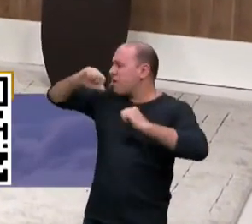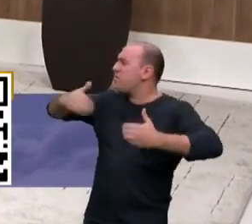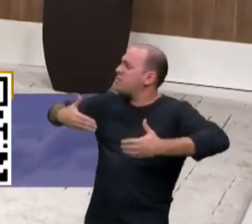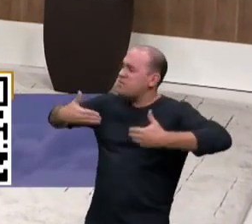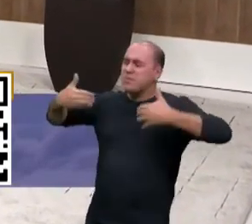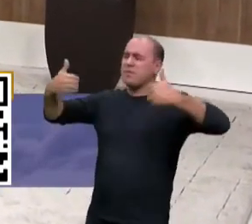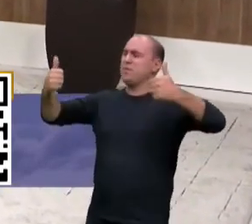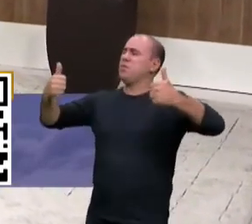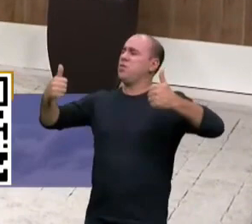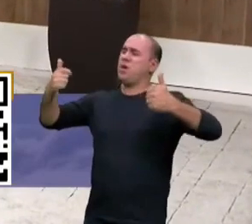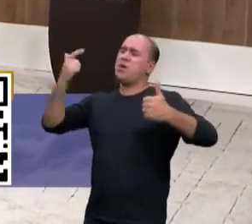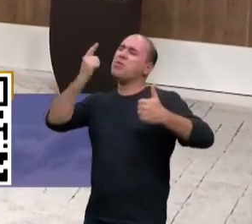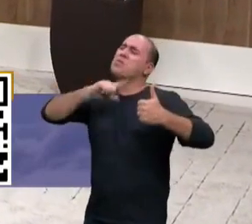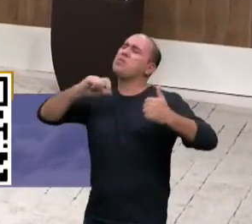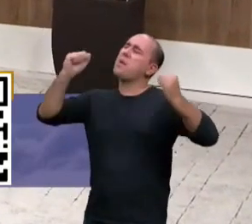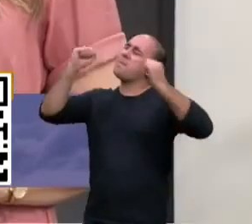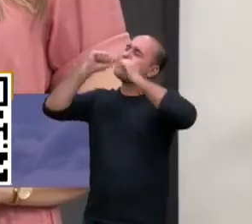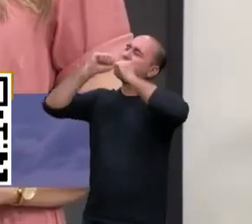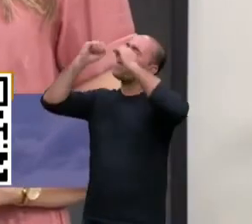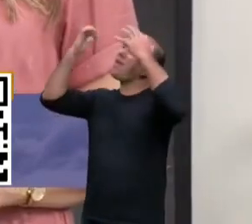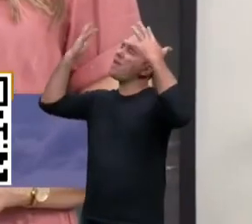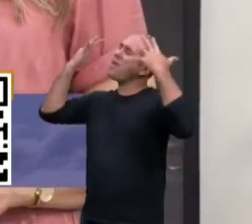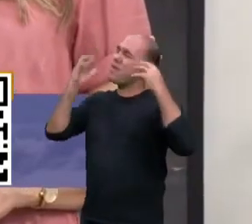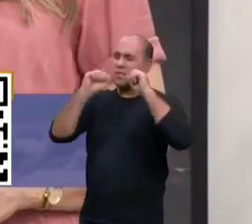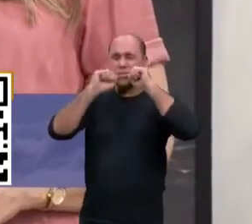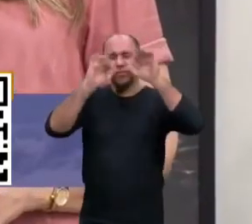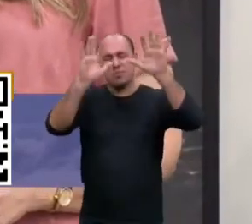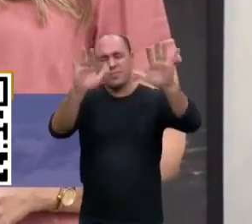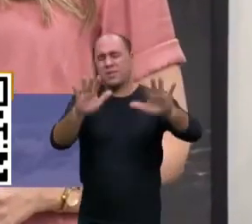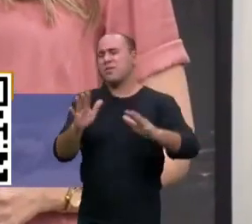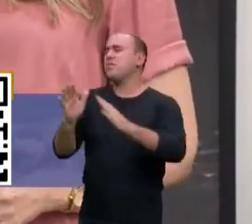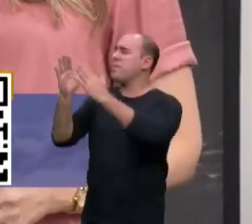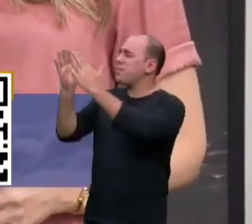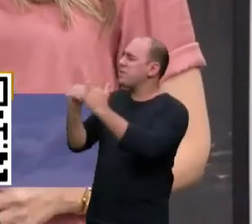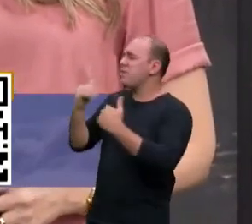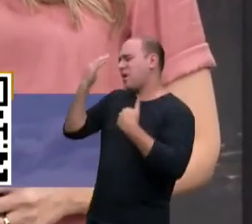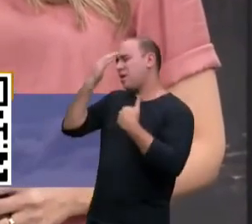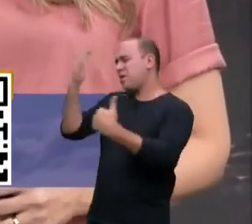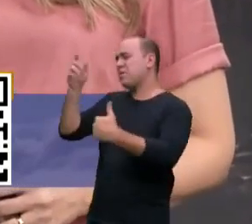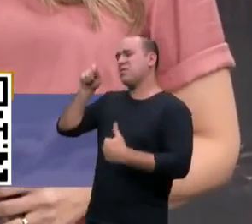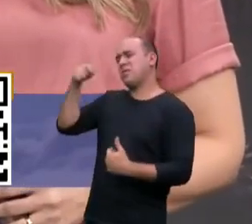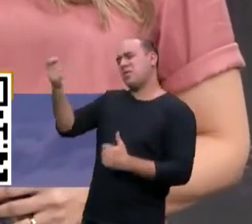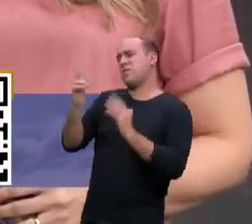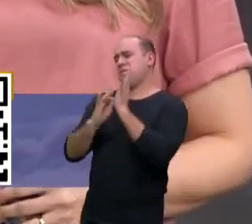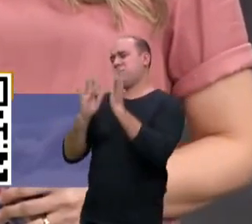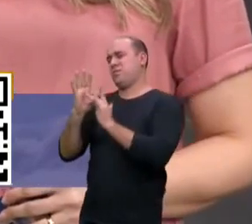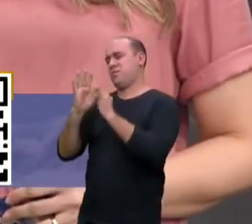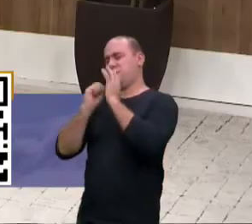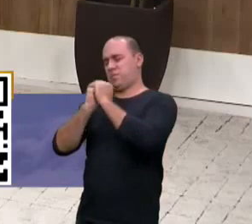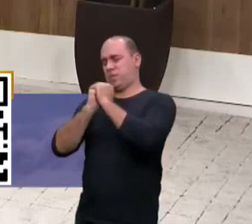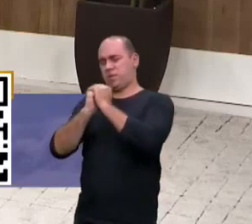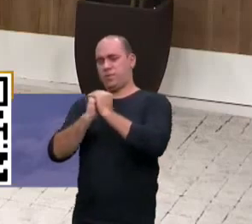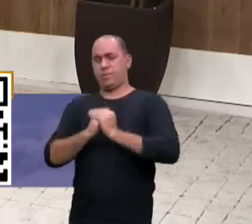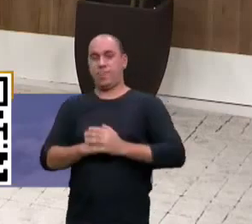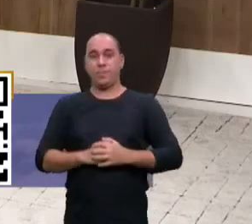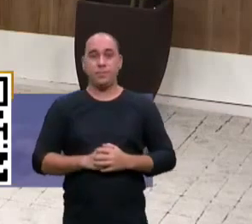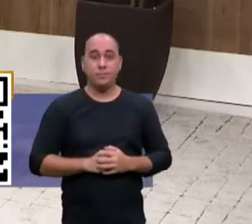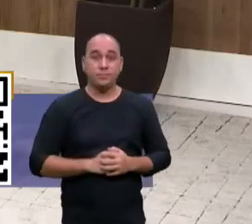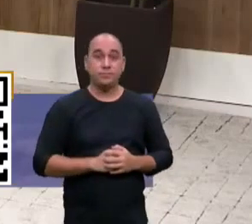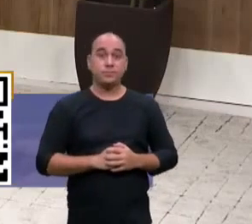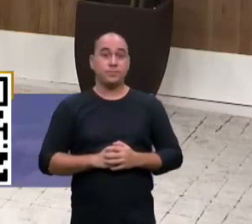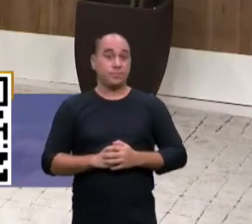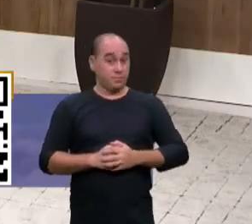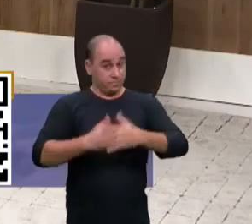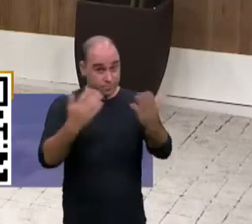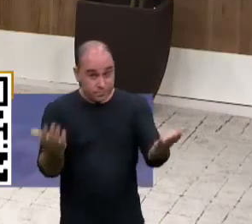claro e possa ser uma benção para todos nós é o nosso pedido e agradecimento em nome de Jesus amém amém